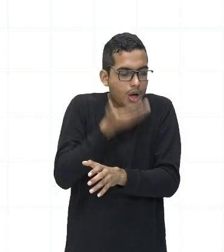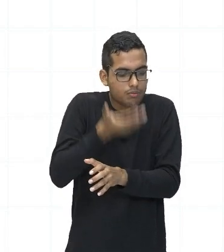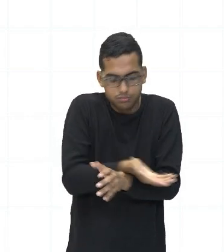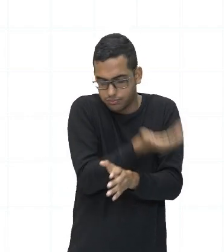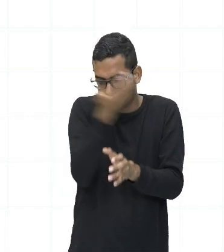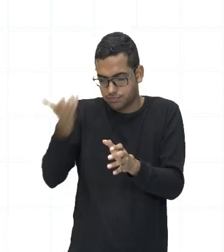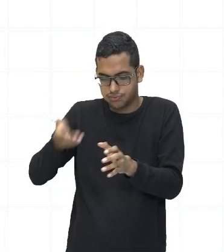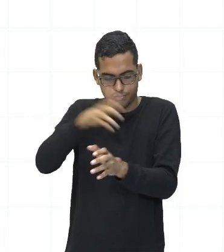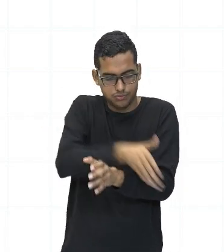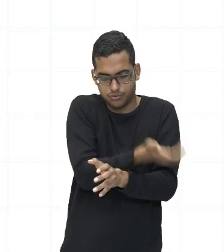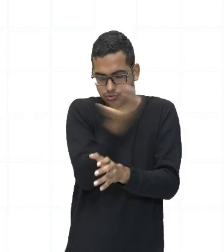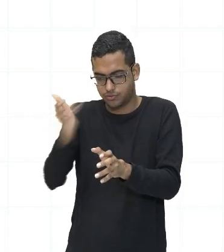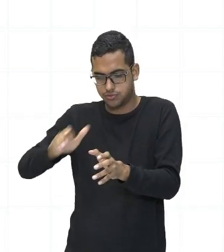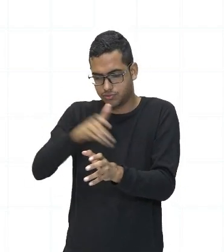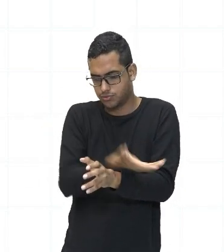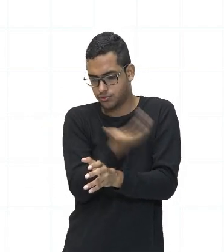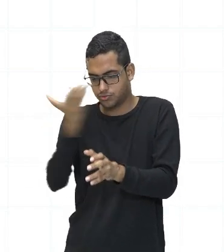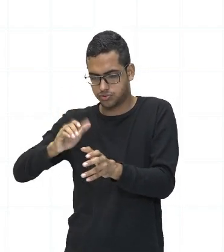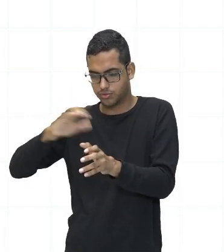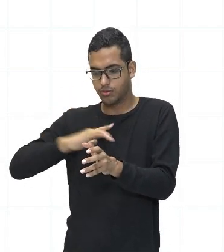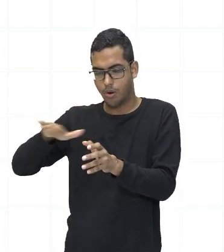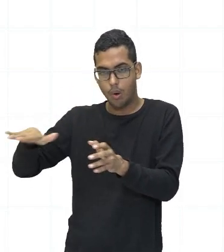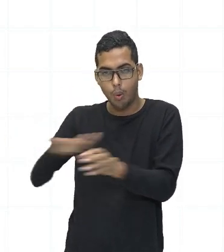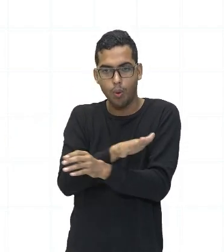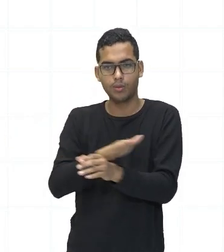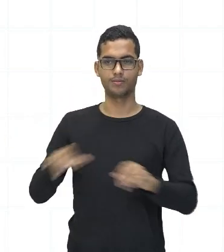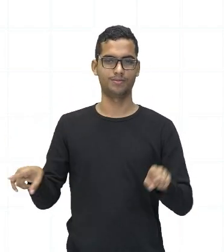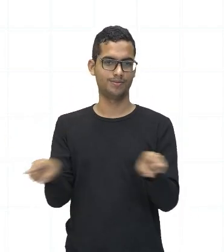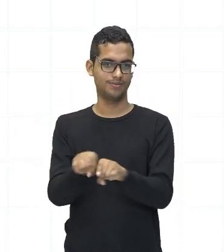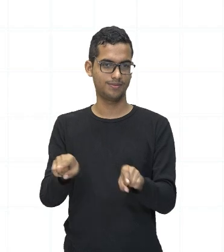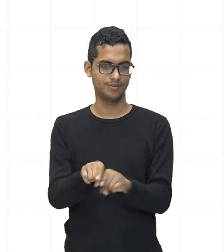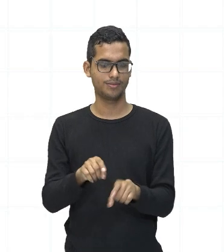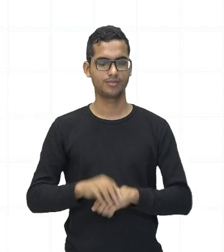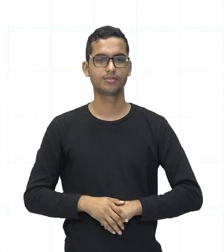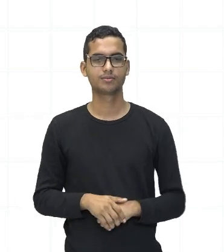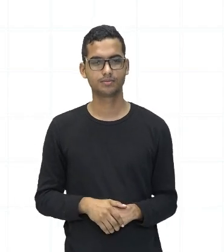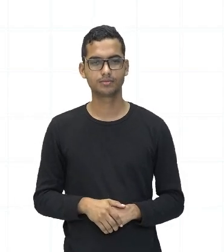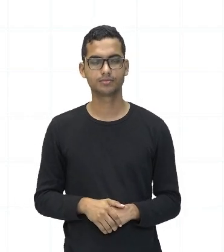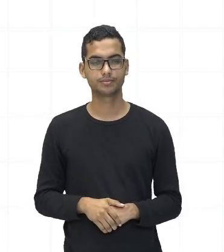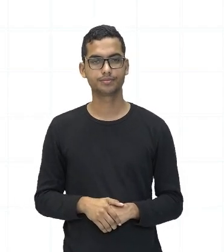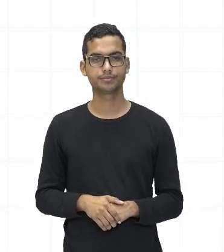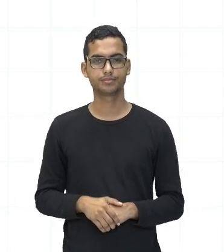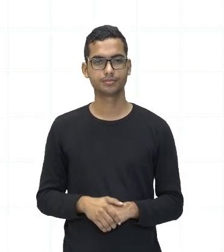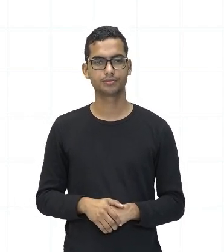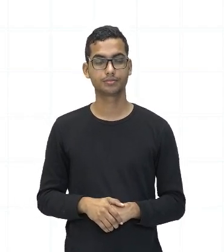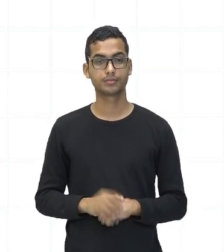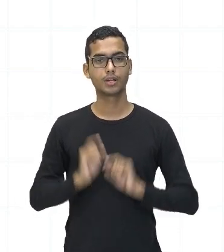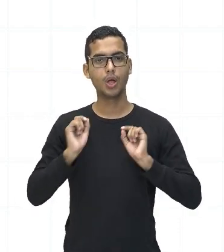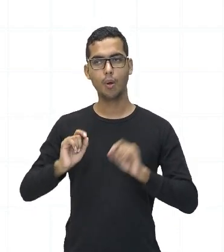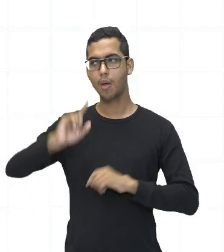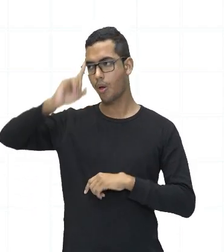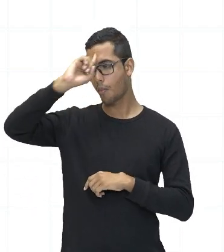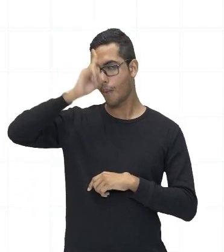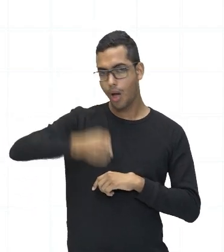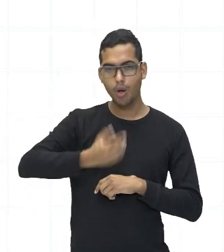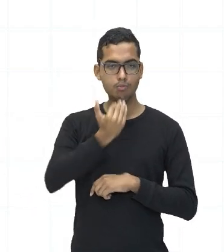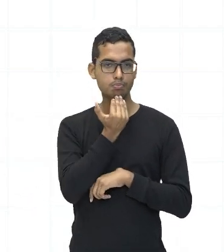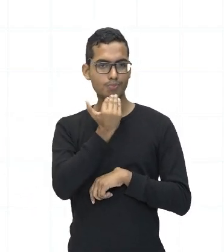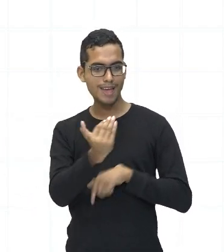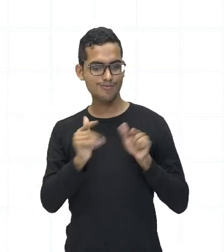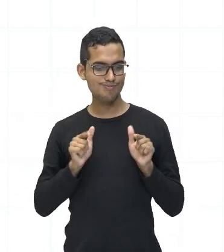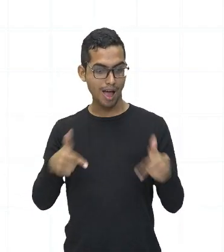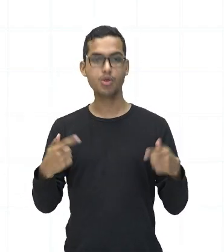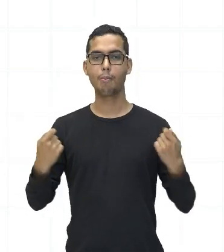sentido que o verbo encher é utilizado, não é? Enche o vasinho de areia, que é também uma ordem, um pedido, uma ação que deve